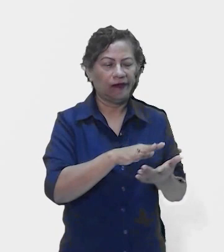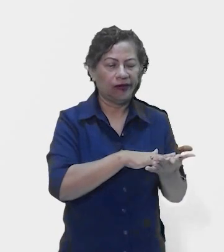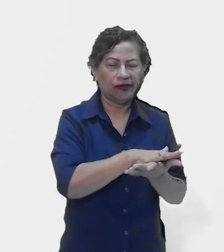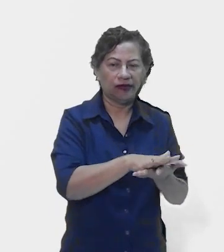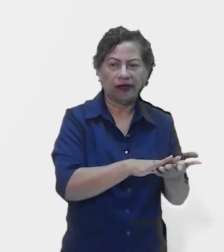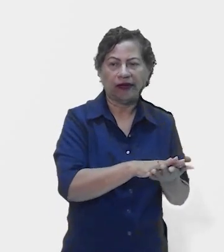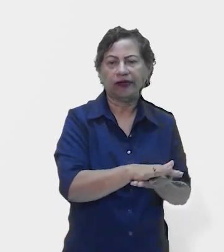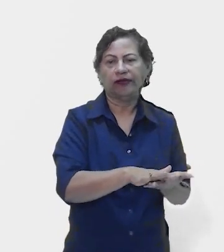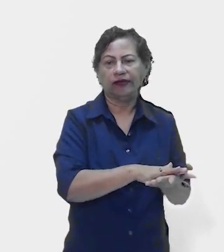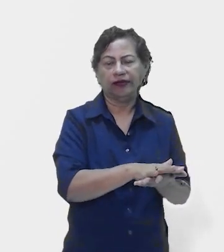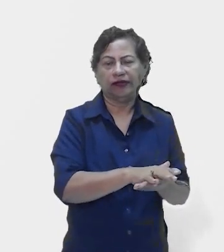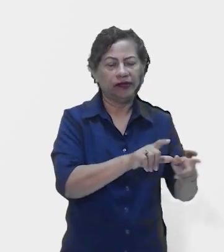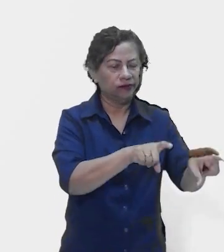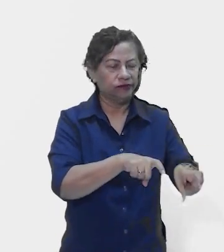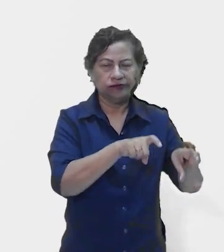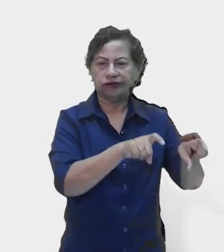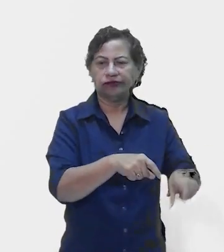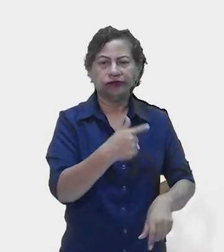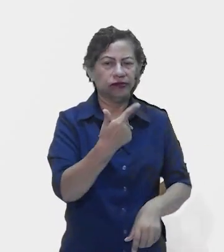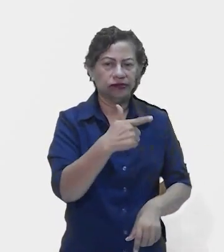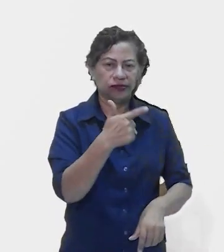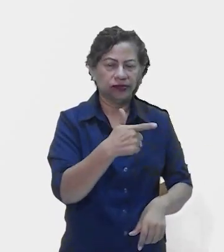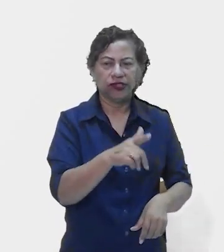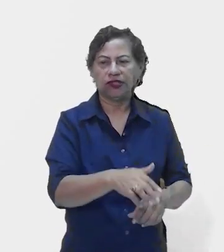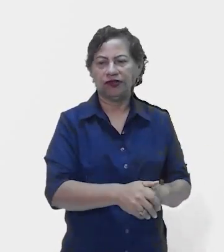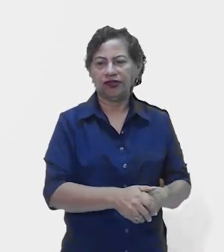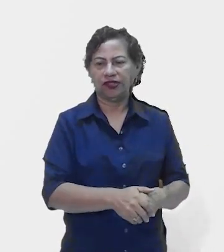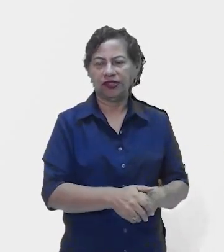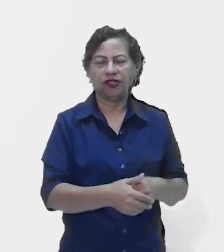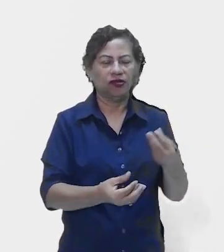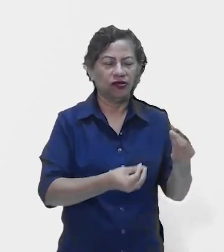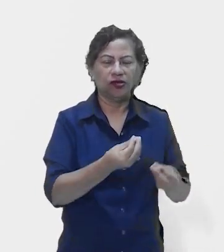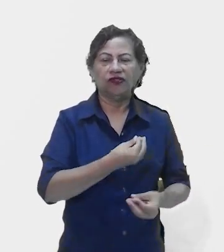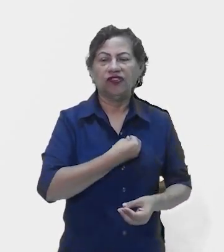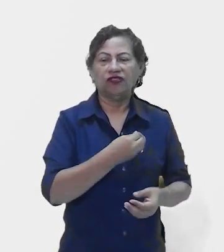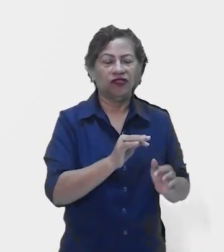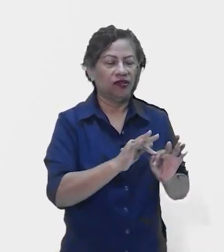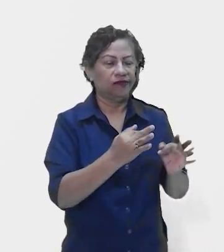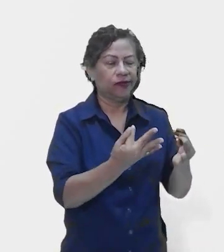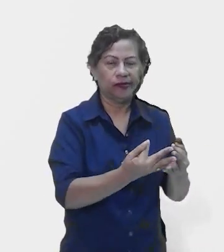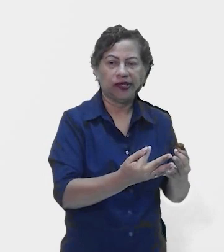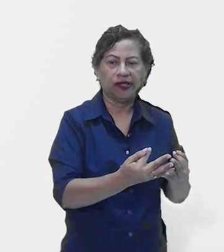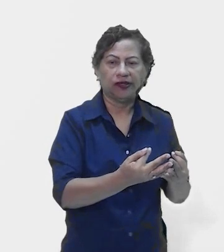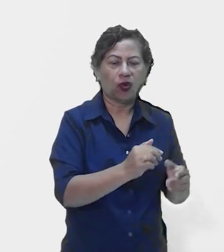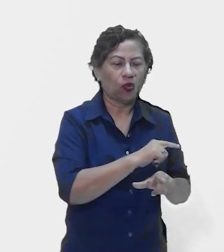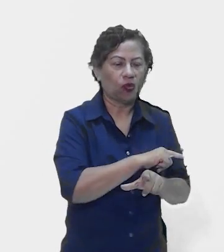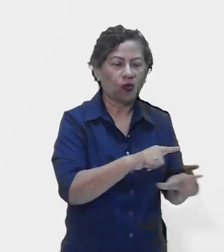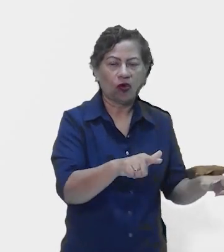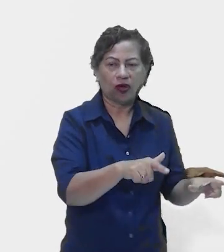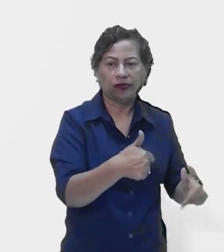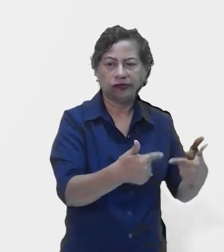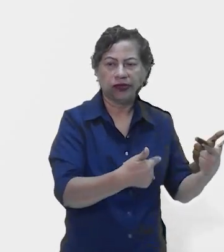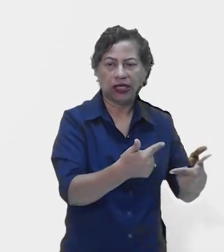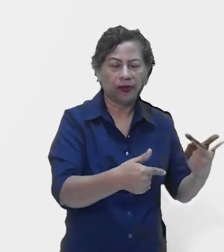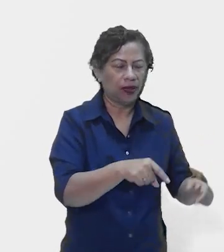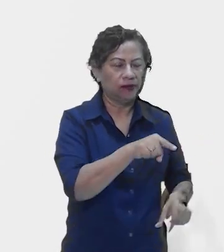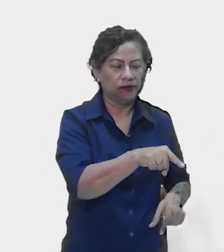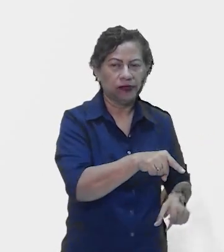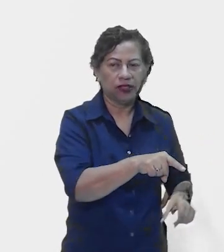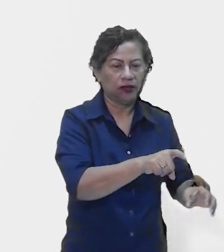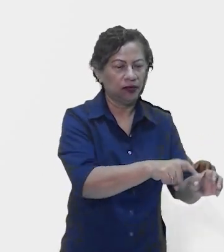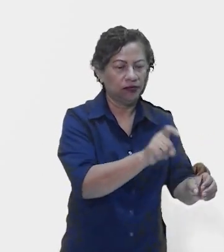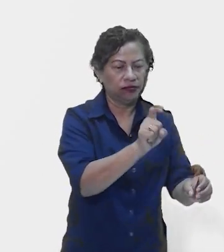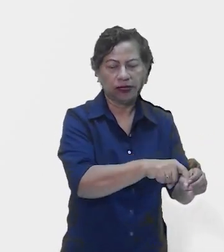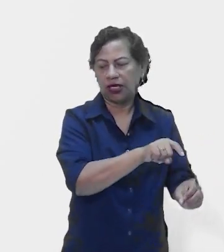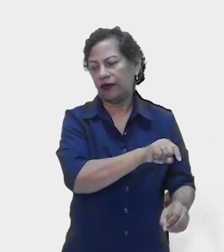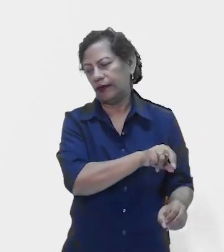atividade de agricultura e atividade de pecuária, tá certo? Sem ter como viver no campo. Bem, então nós temos a